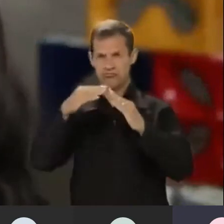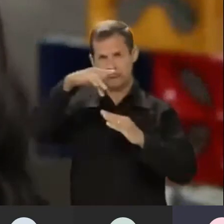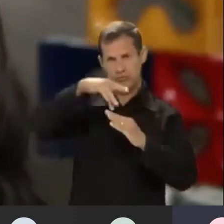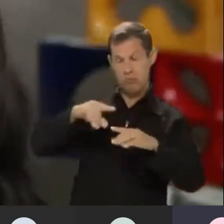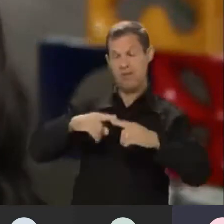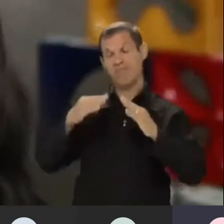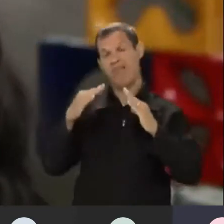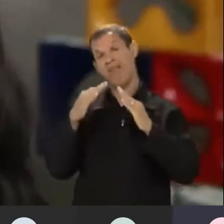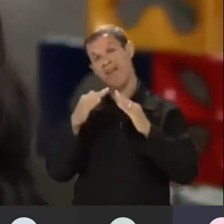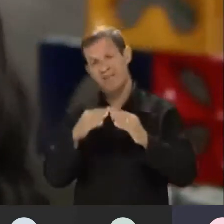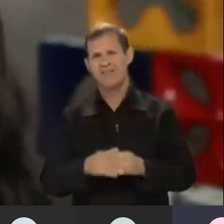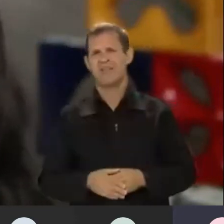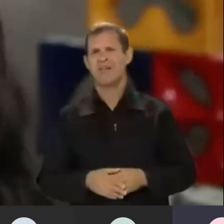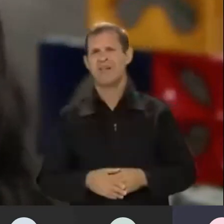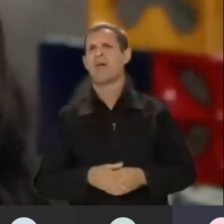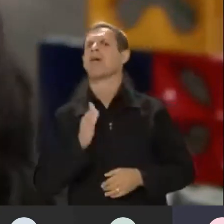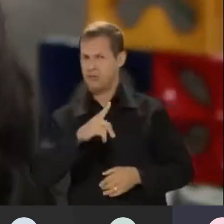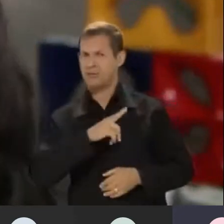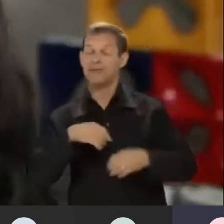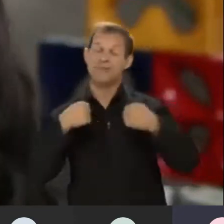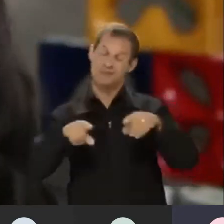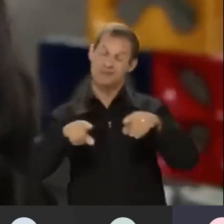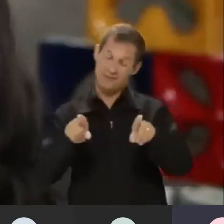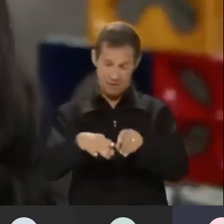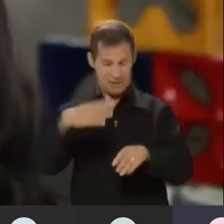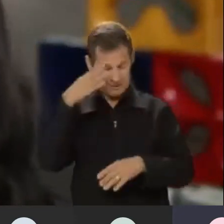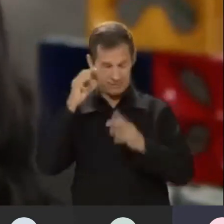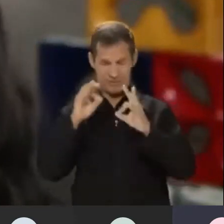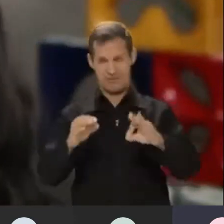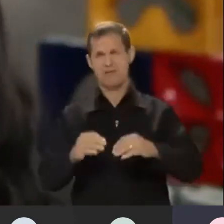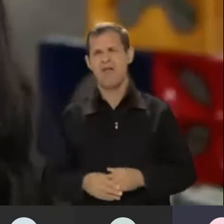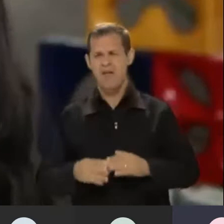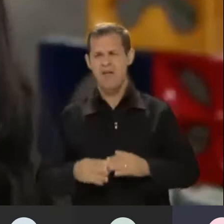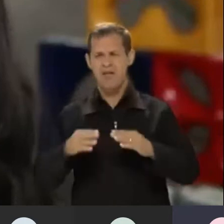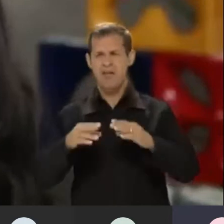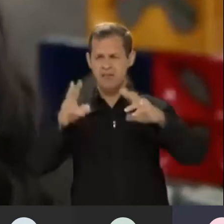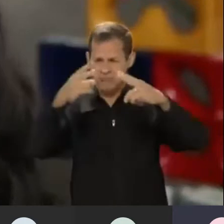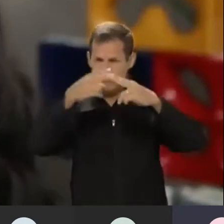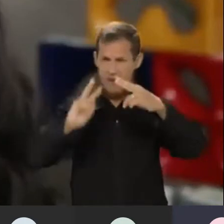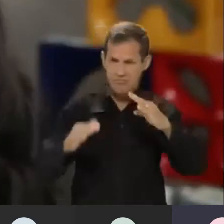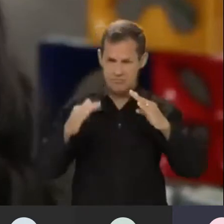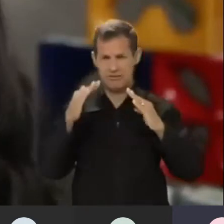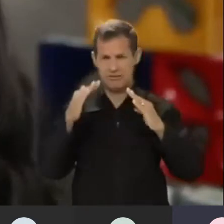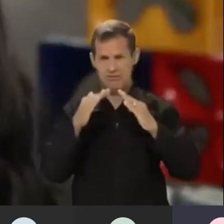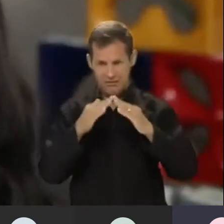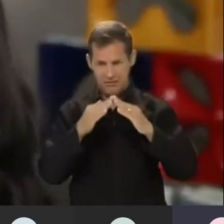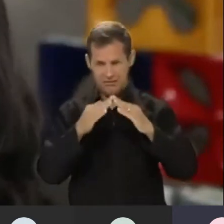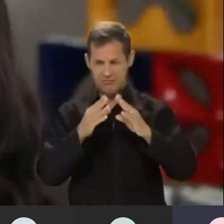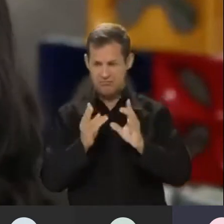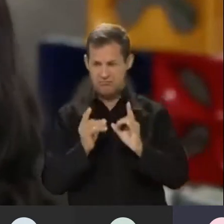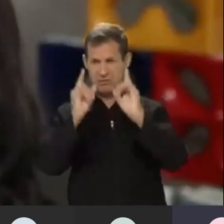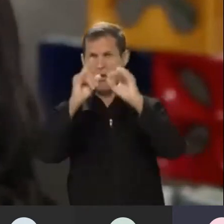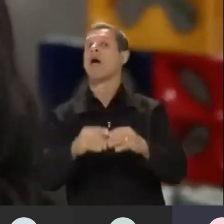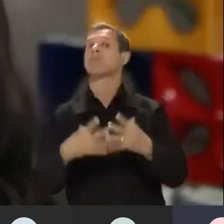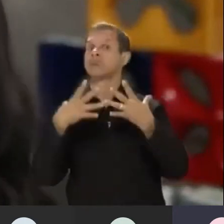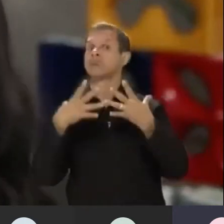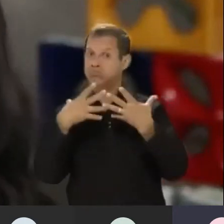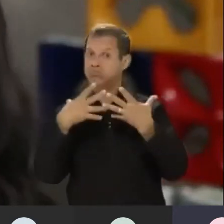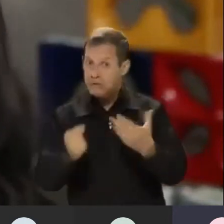telhado. Se a sua casa já existe, você precisa saber se a estrutura da sua